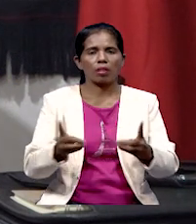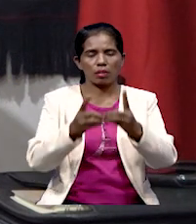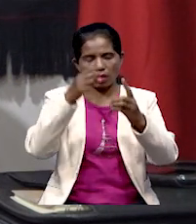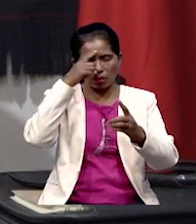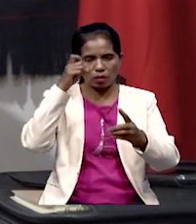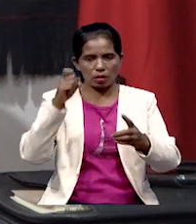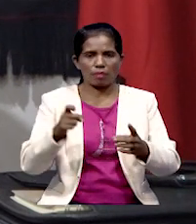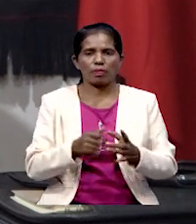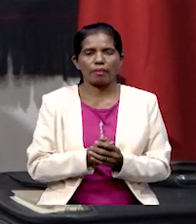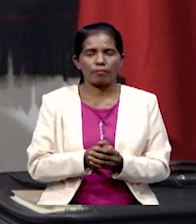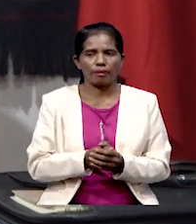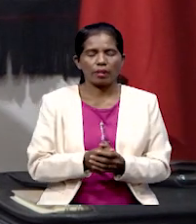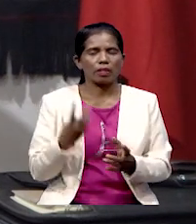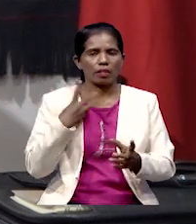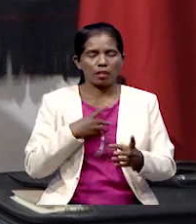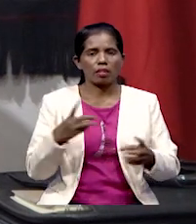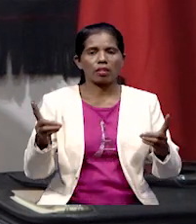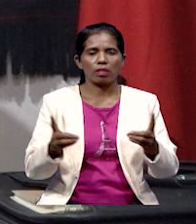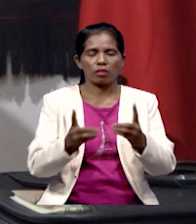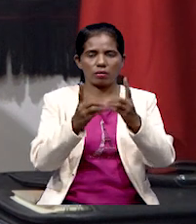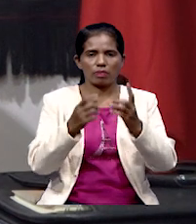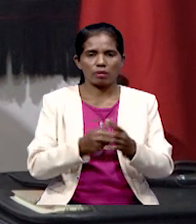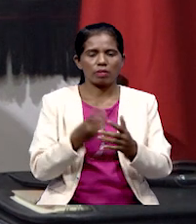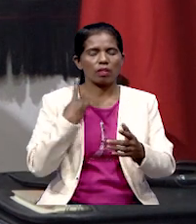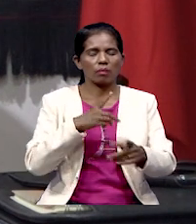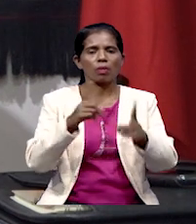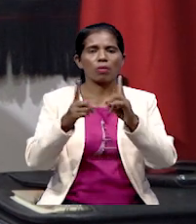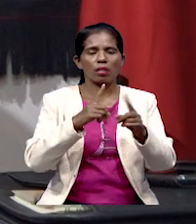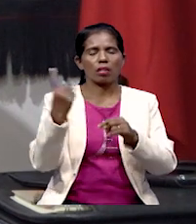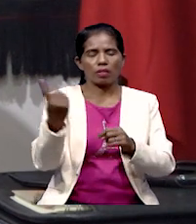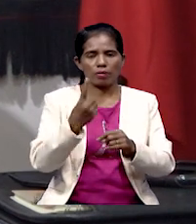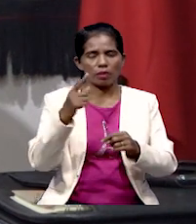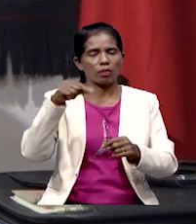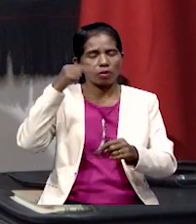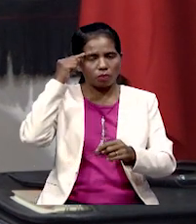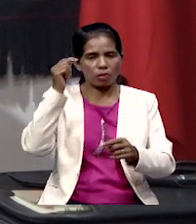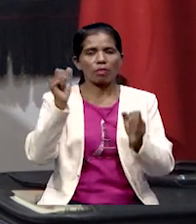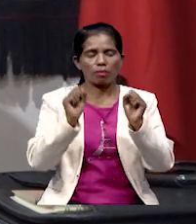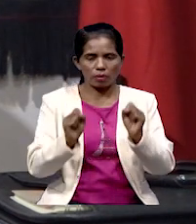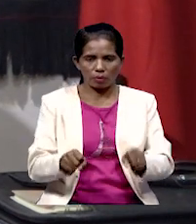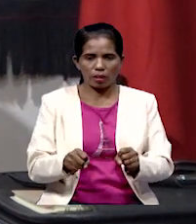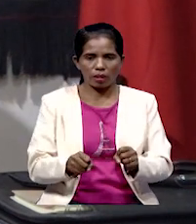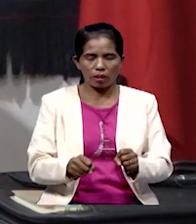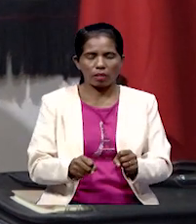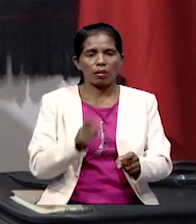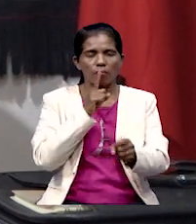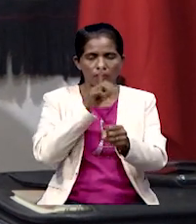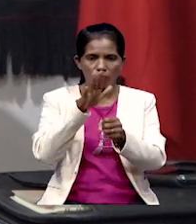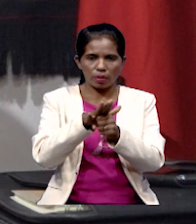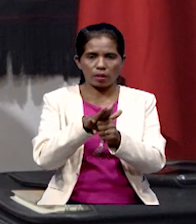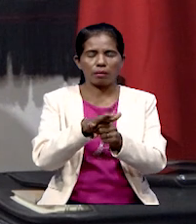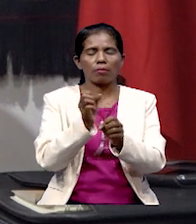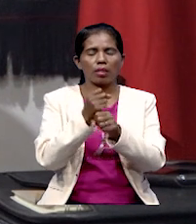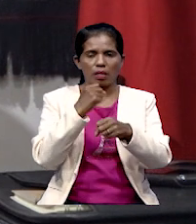na mesma que está em frente a ela. A mim, colheia fata, nita colheia fata no governo, o governo se bele intromete, bele.